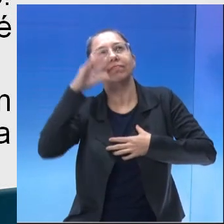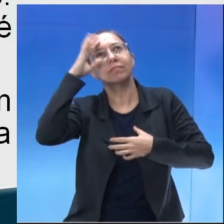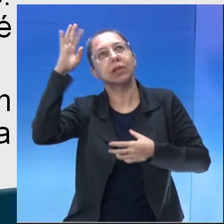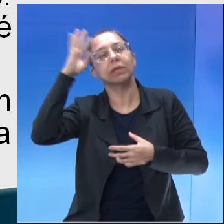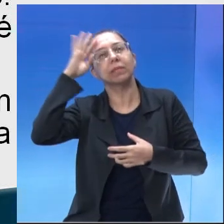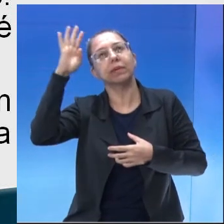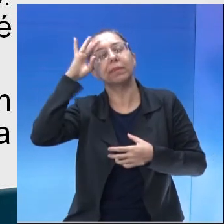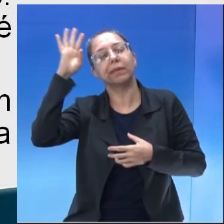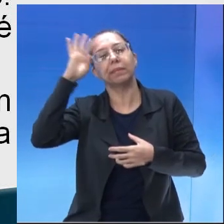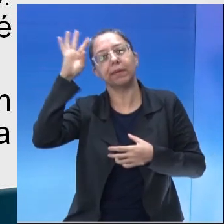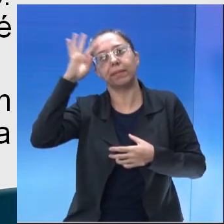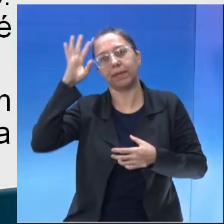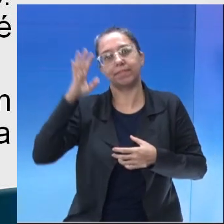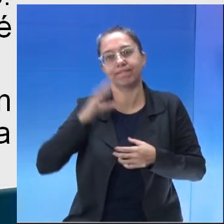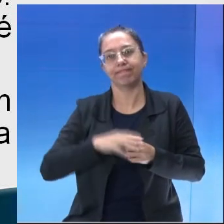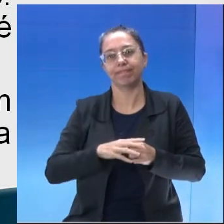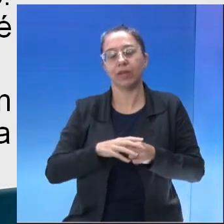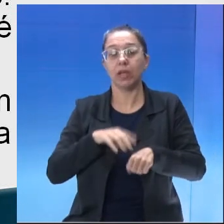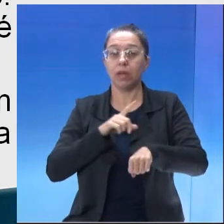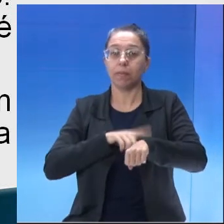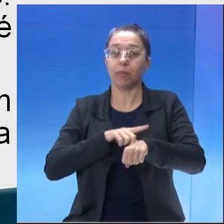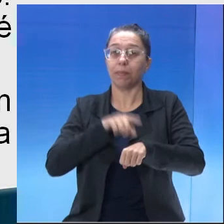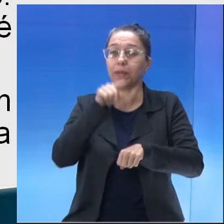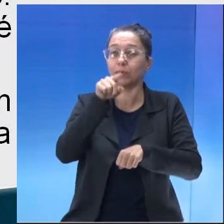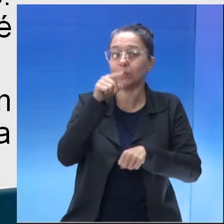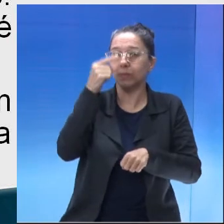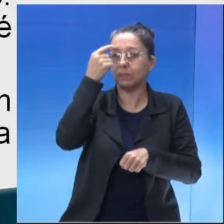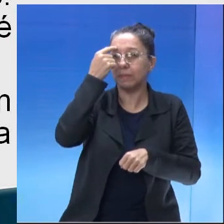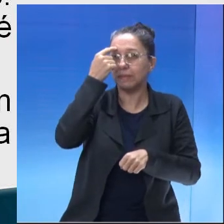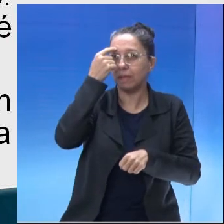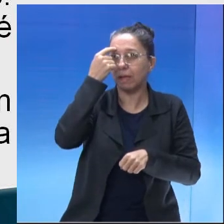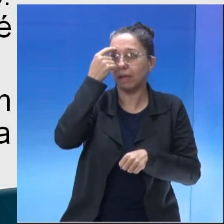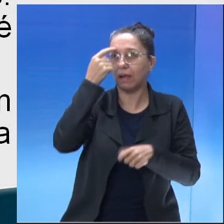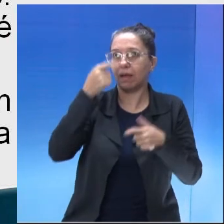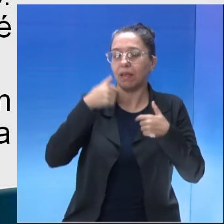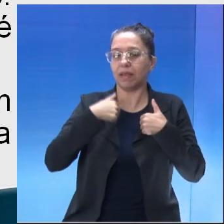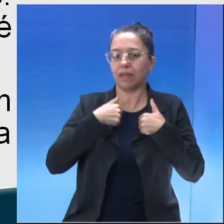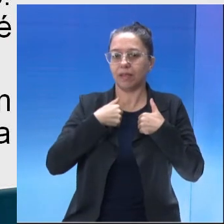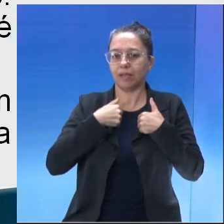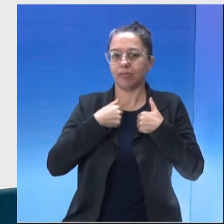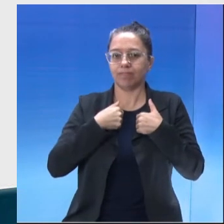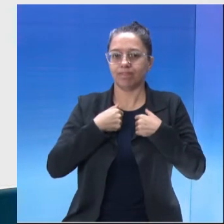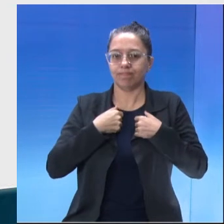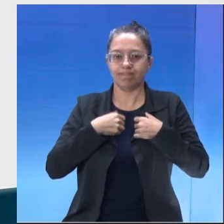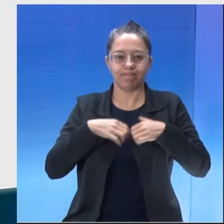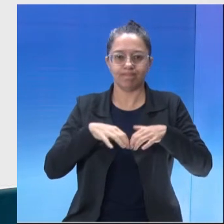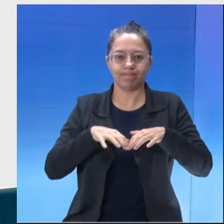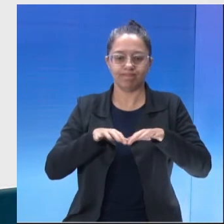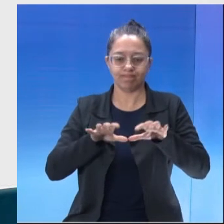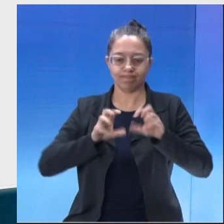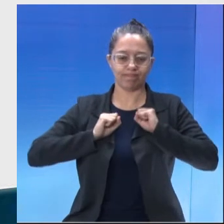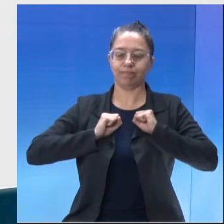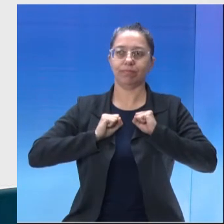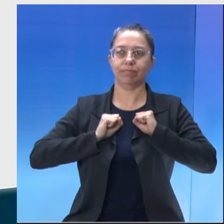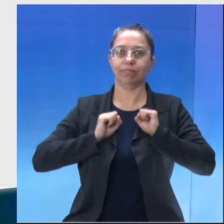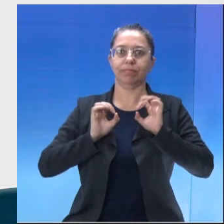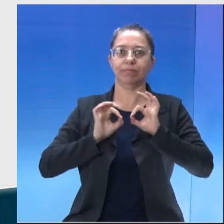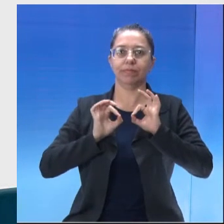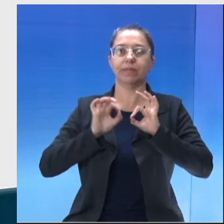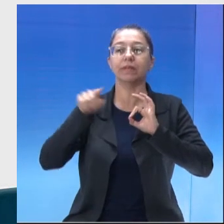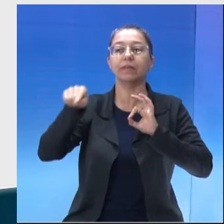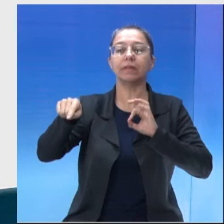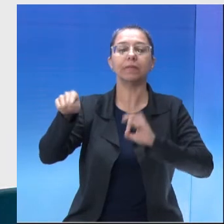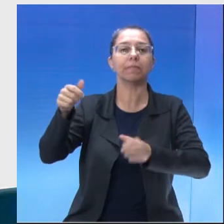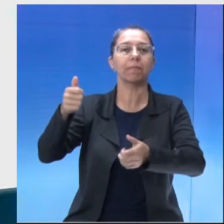No dia que você pensa que não tem nada a dizer para o analista, faz a revelação mais bombástica dos seus